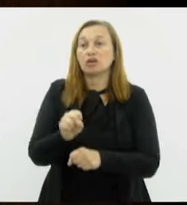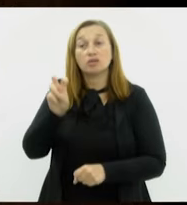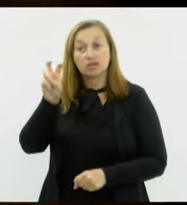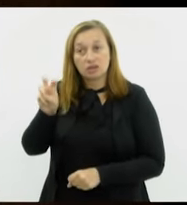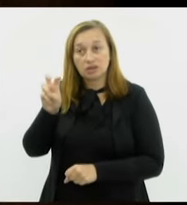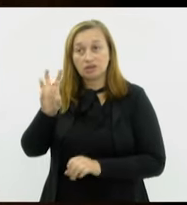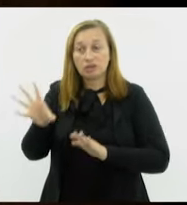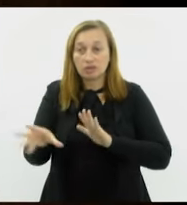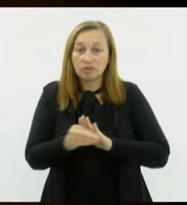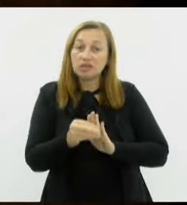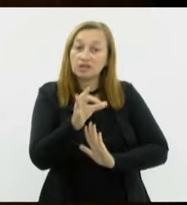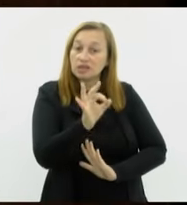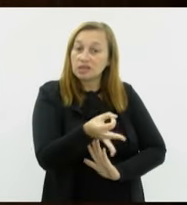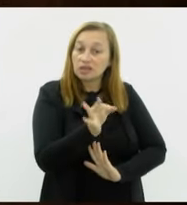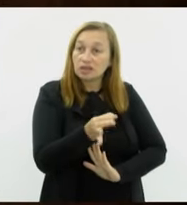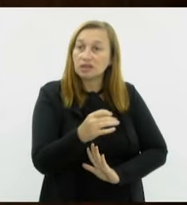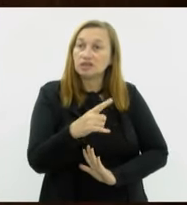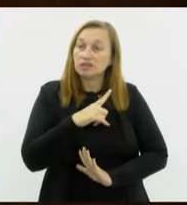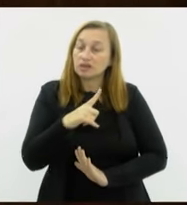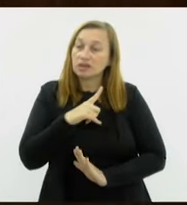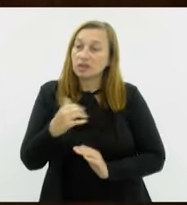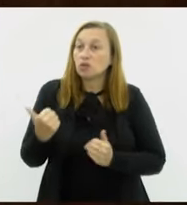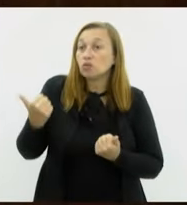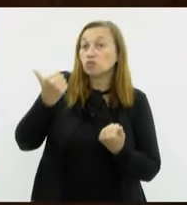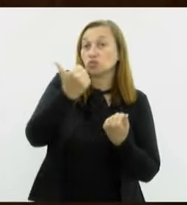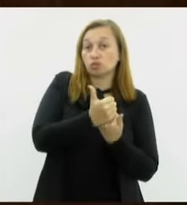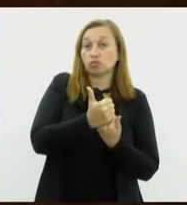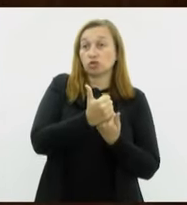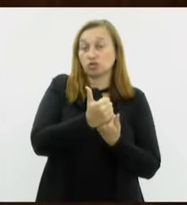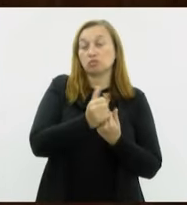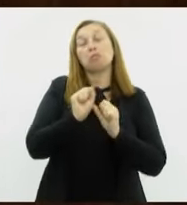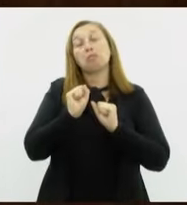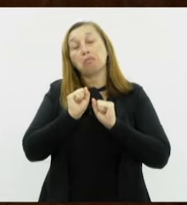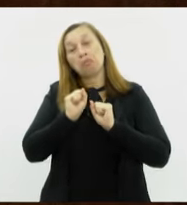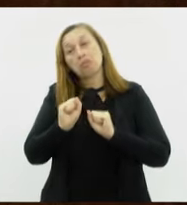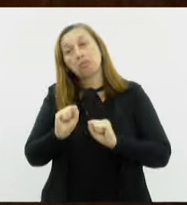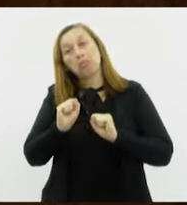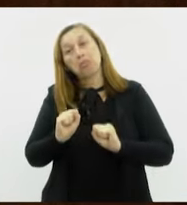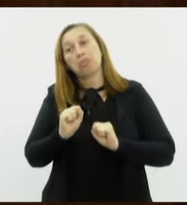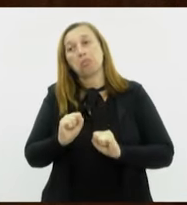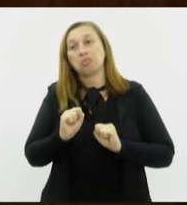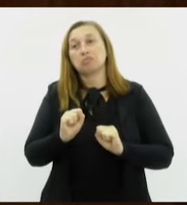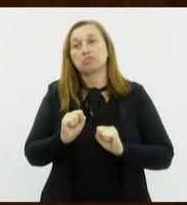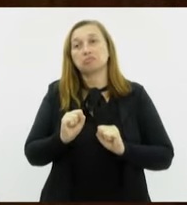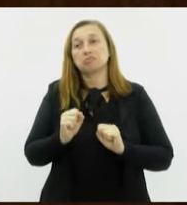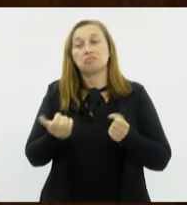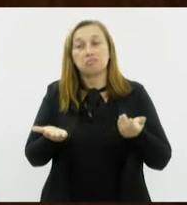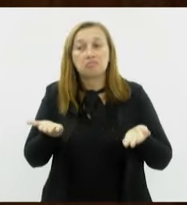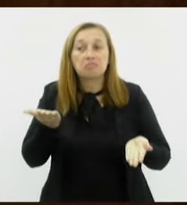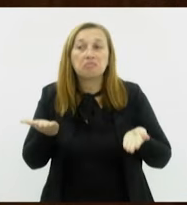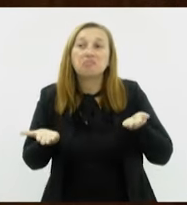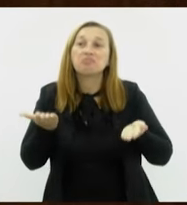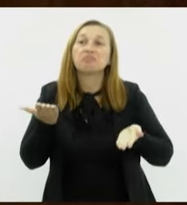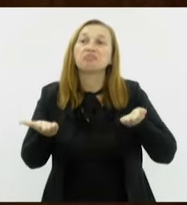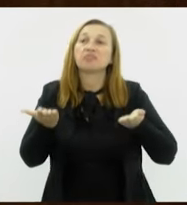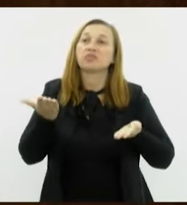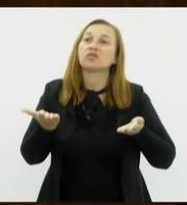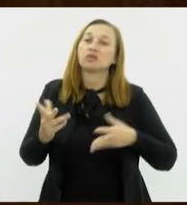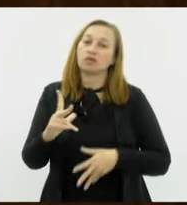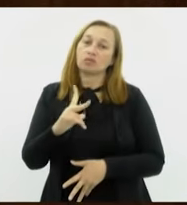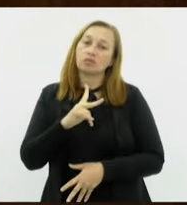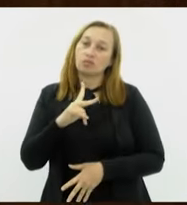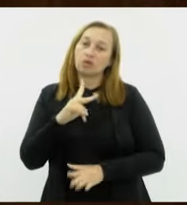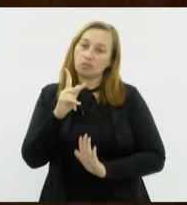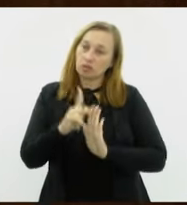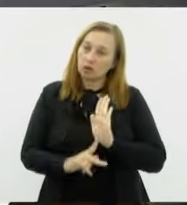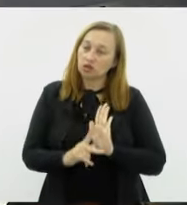possivelmente se ter um substitutivo que possa balancear o próprio